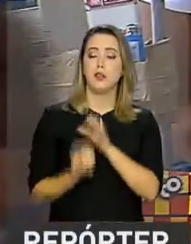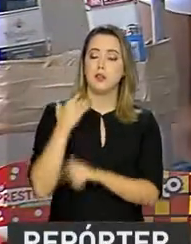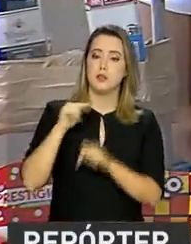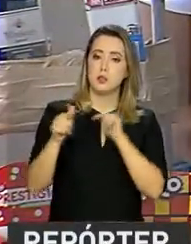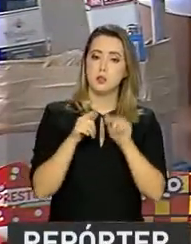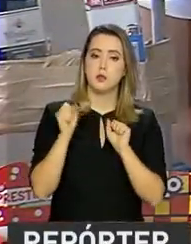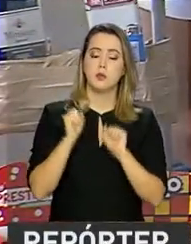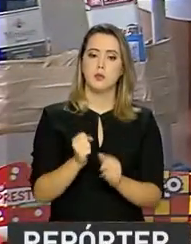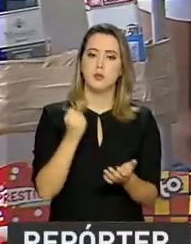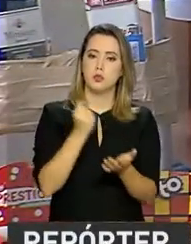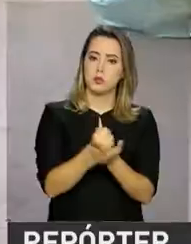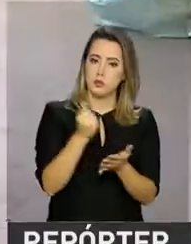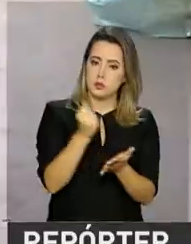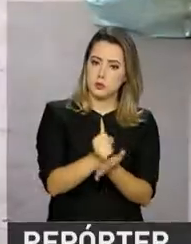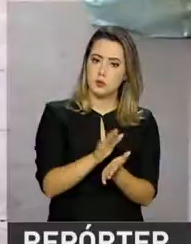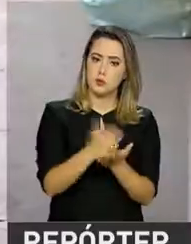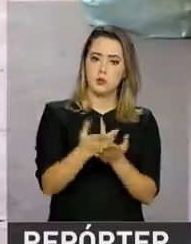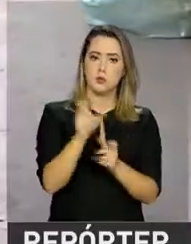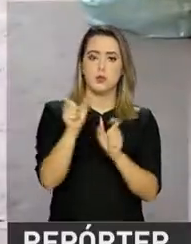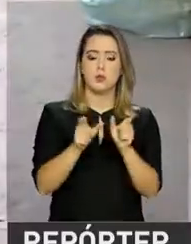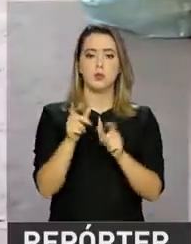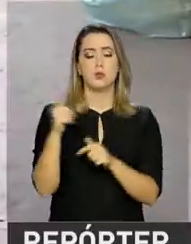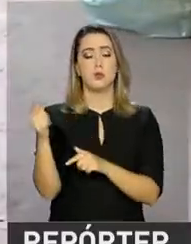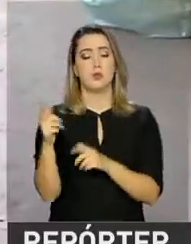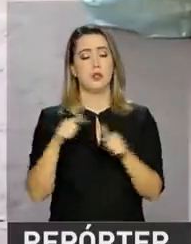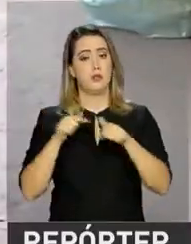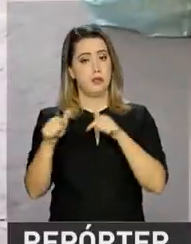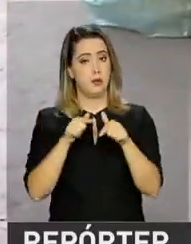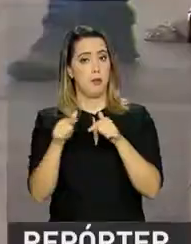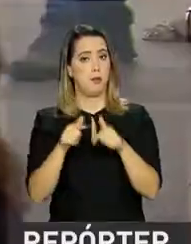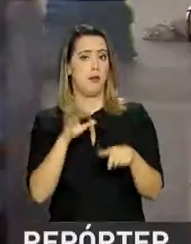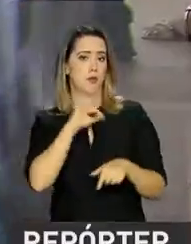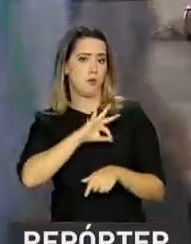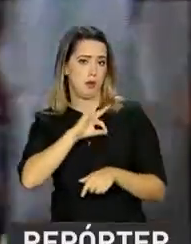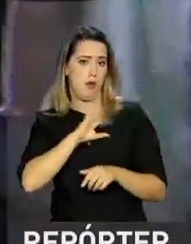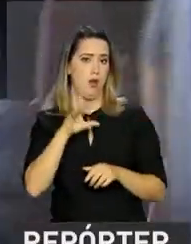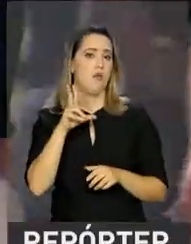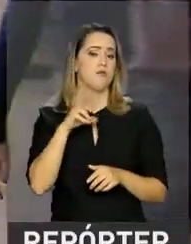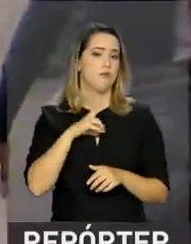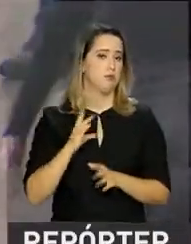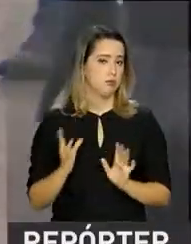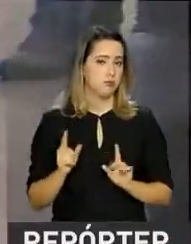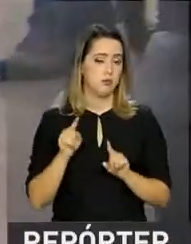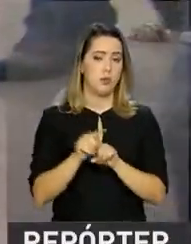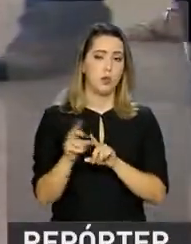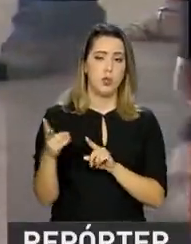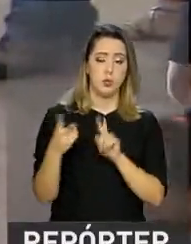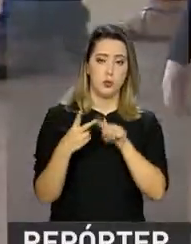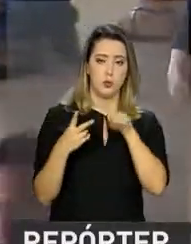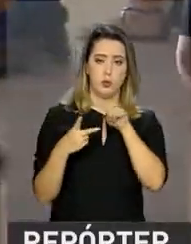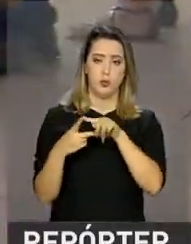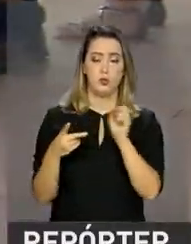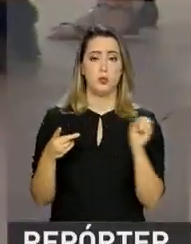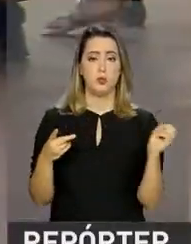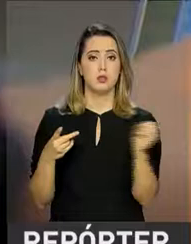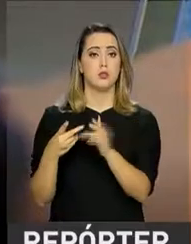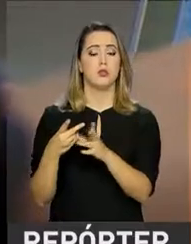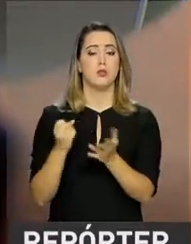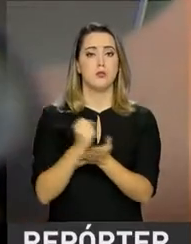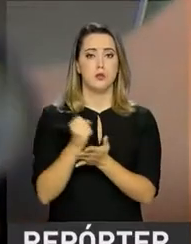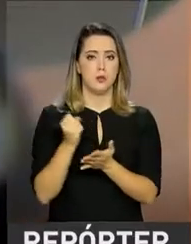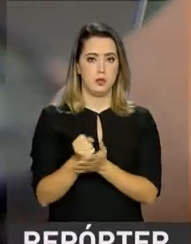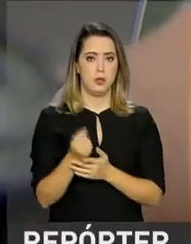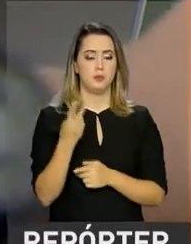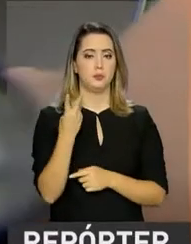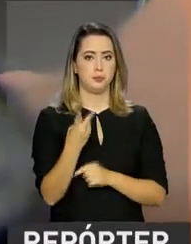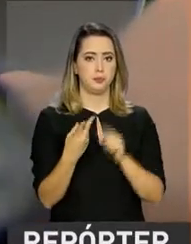por conta própria e também com duas novas possibilidades de contratos de trabalho previstas na reforma trabalhista. No